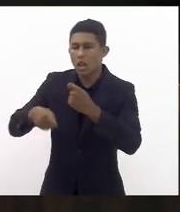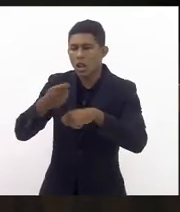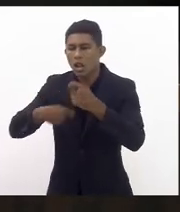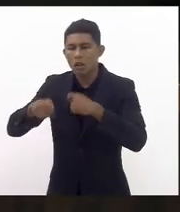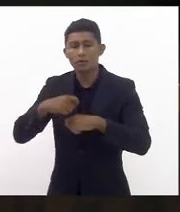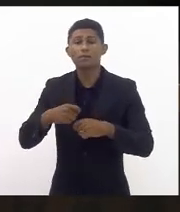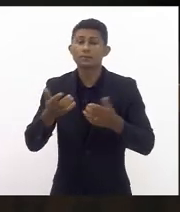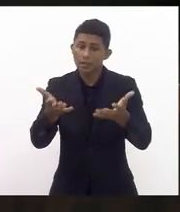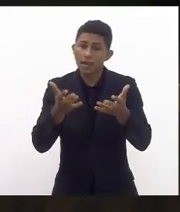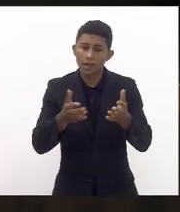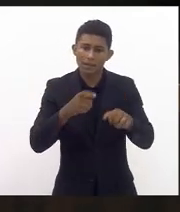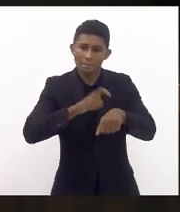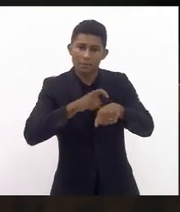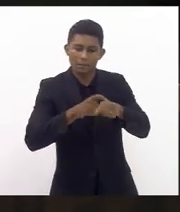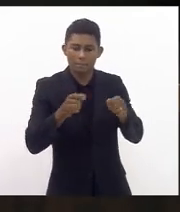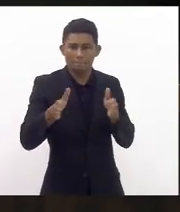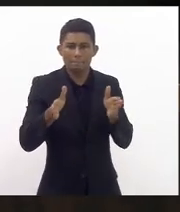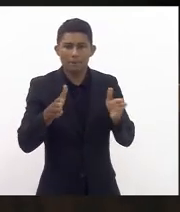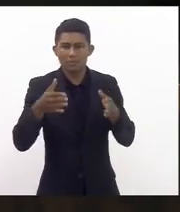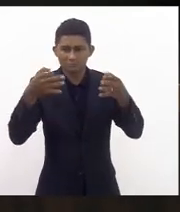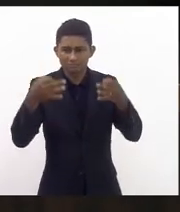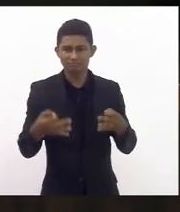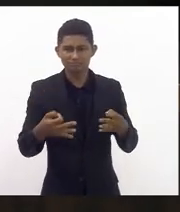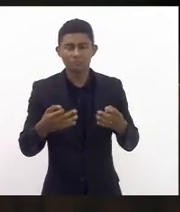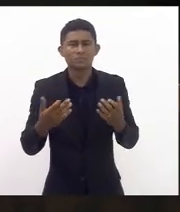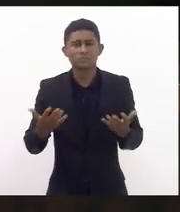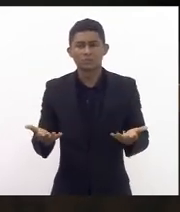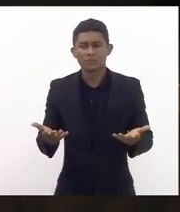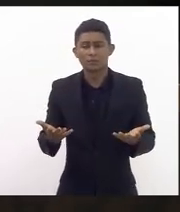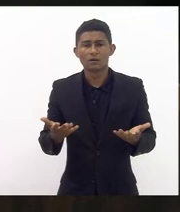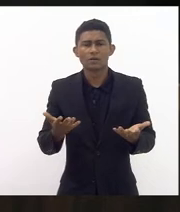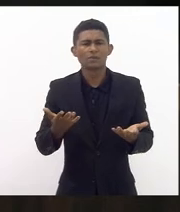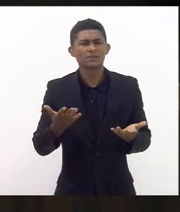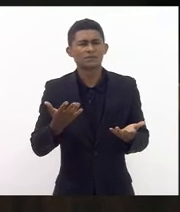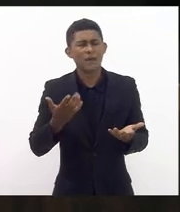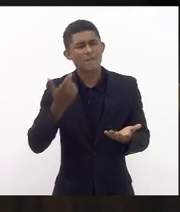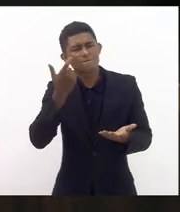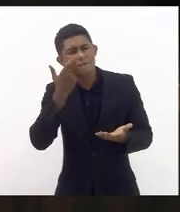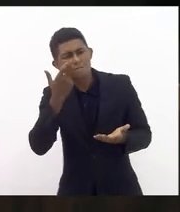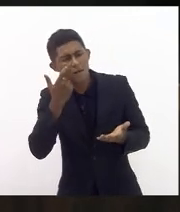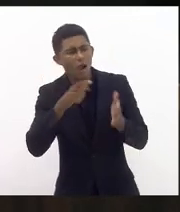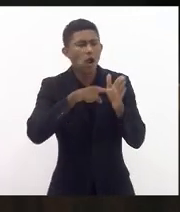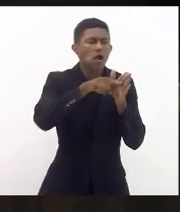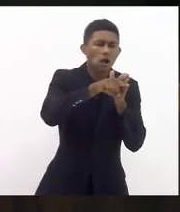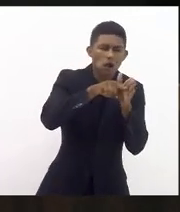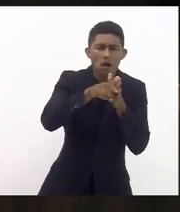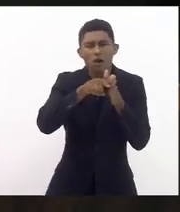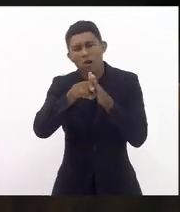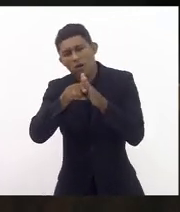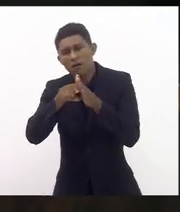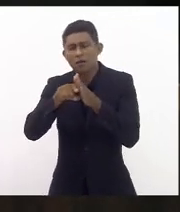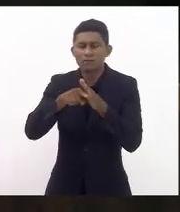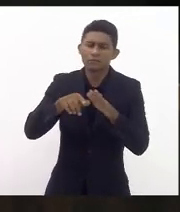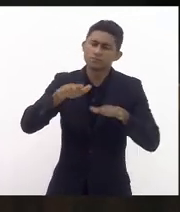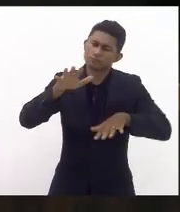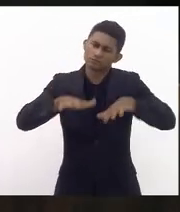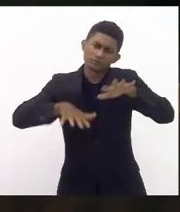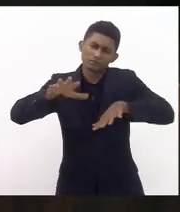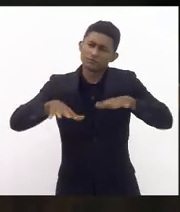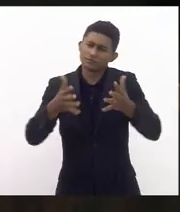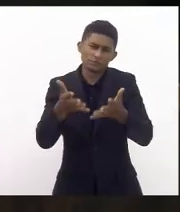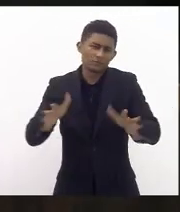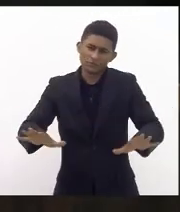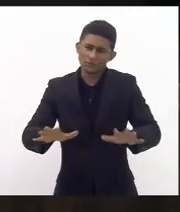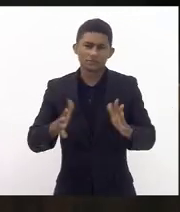o prazo, ele quer pista. Ele não quer saber de fazer um levantamento, uma consolidação da dívida.